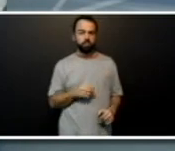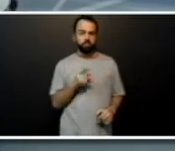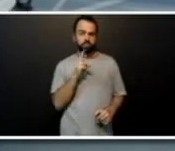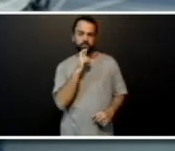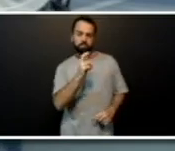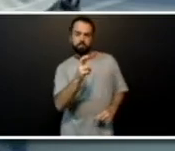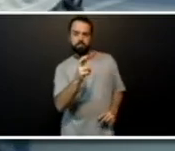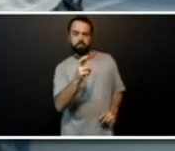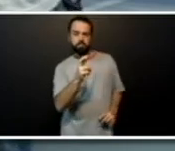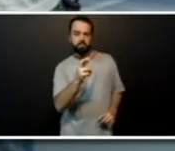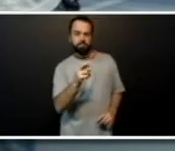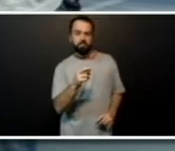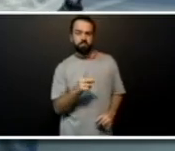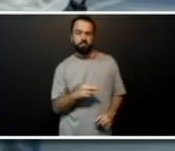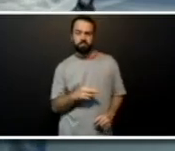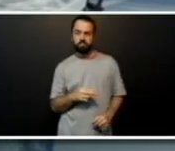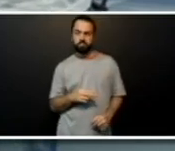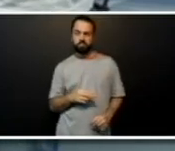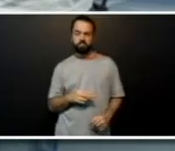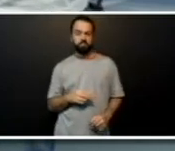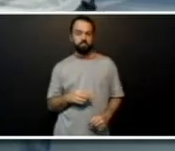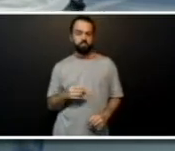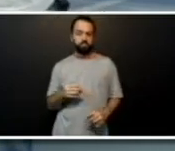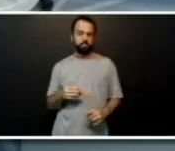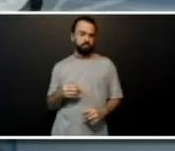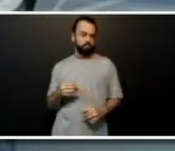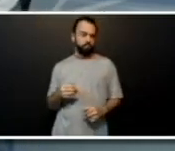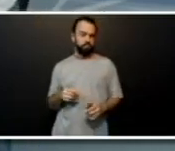Respondendo as questões anteriores,